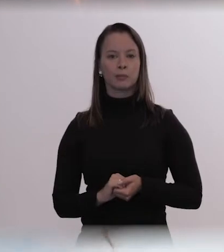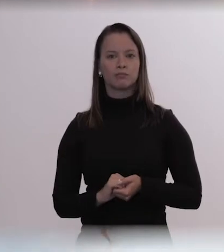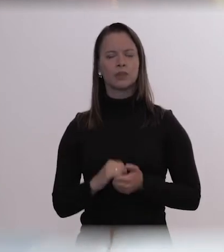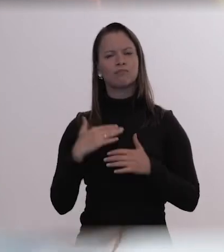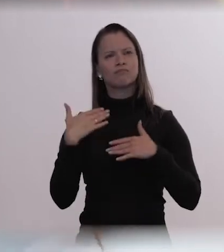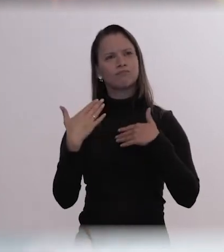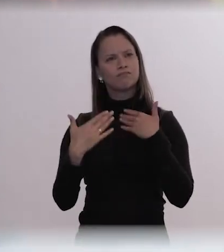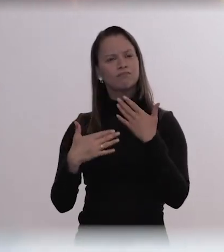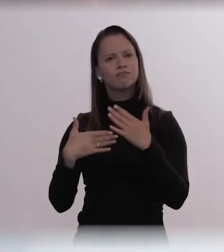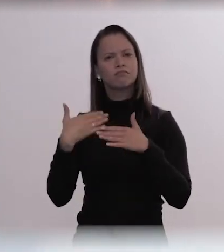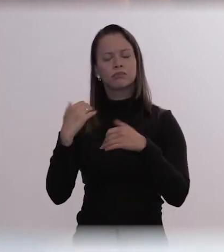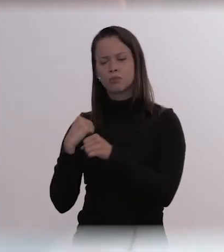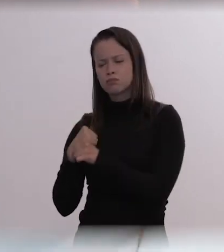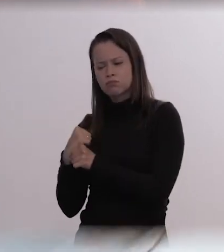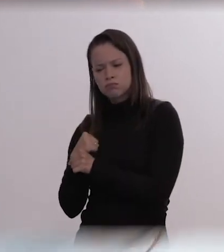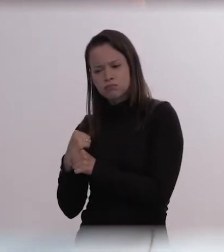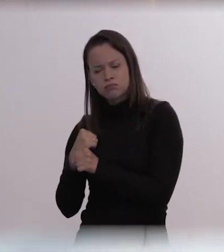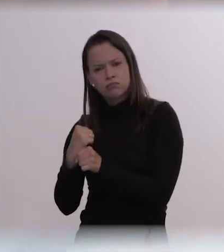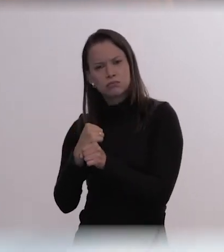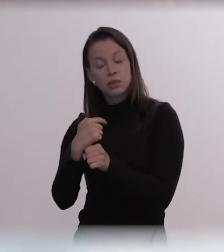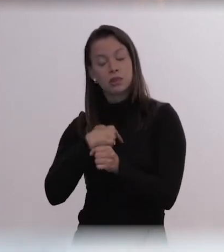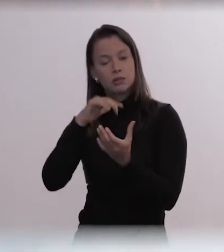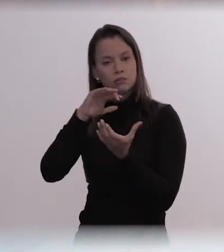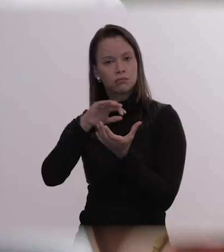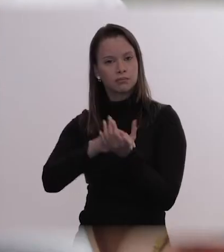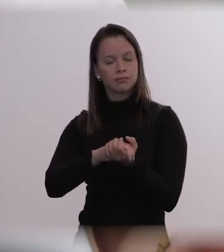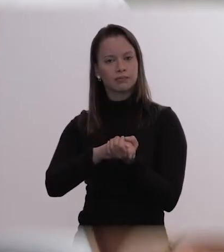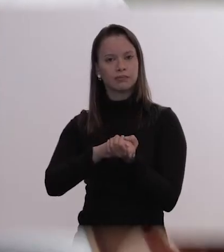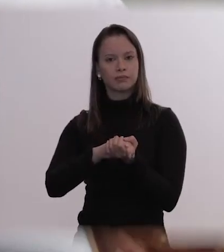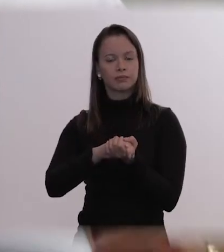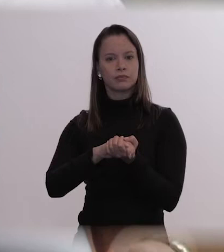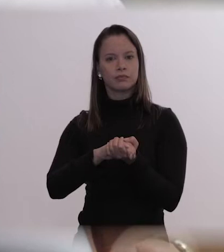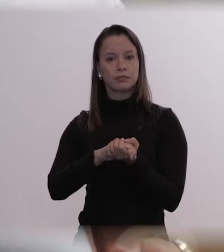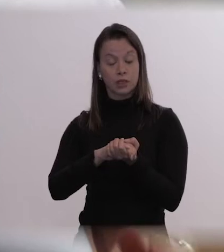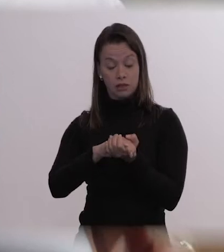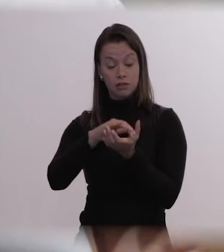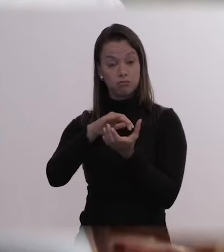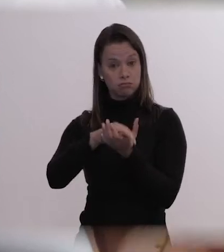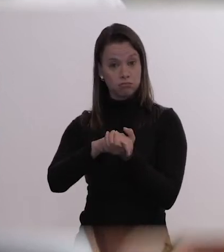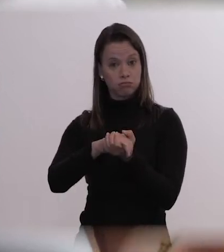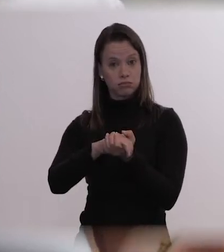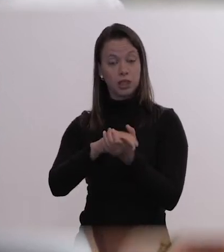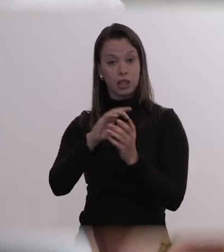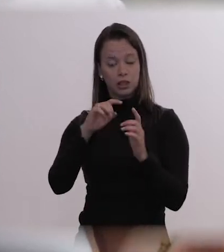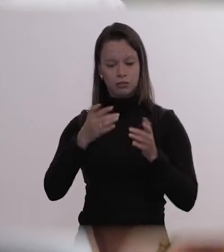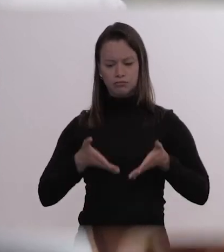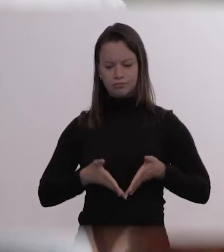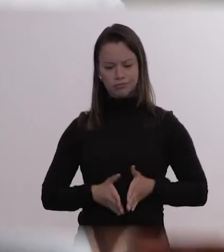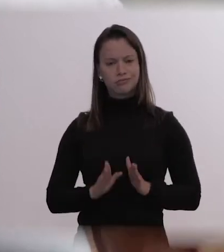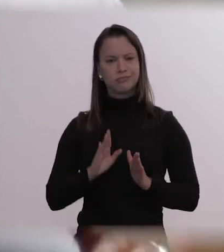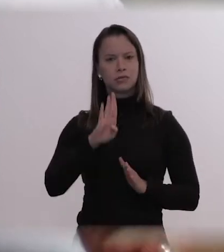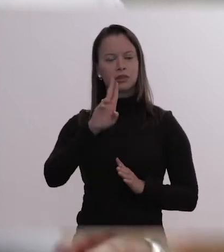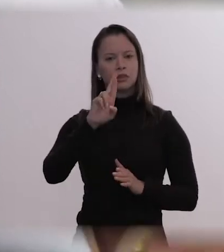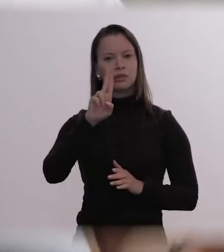foi passando anos, eu me casei, eu tinha acabado de ter a Bruna